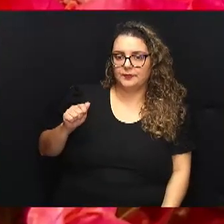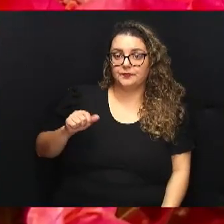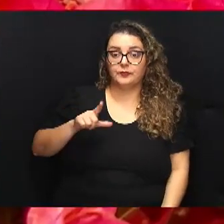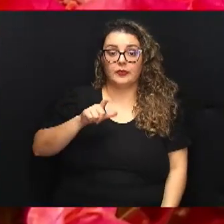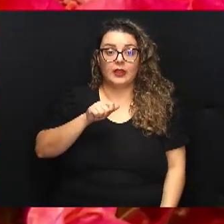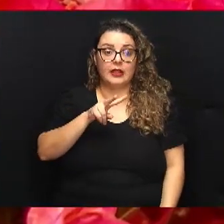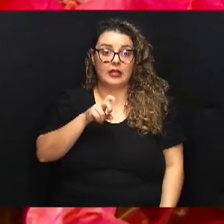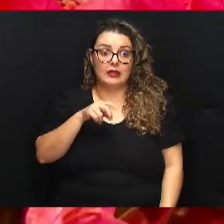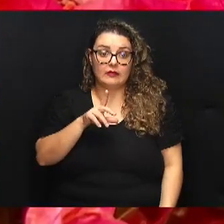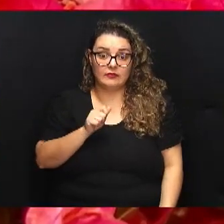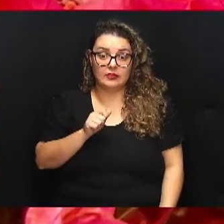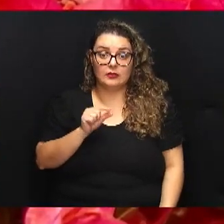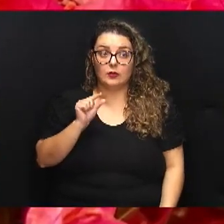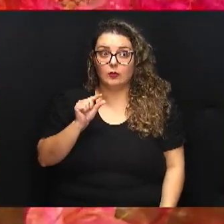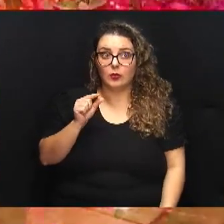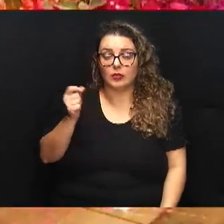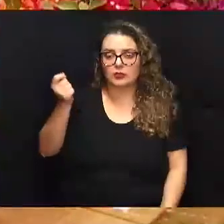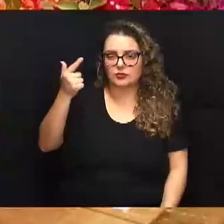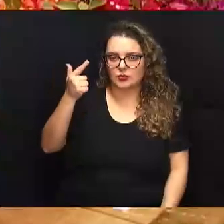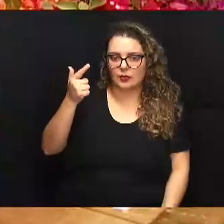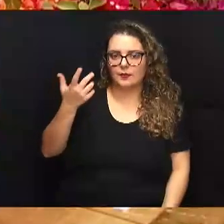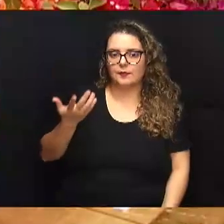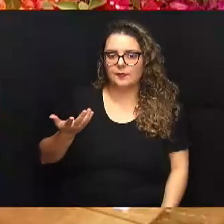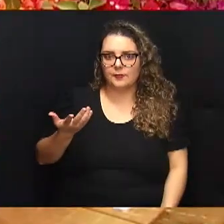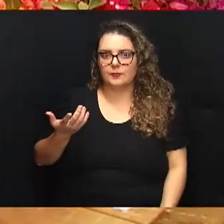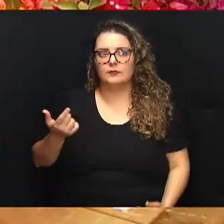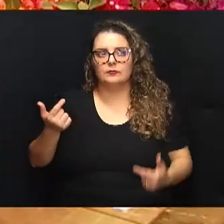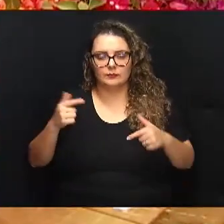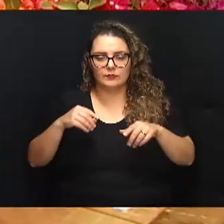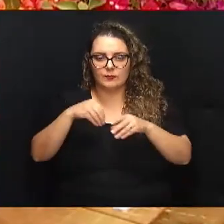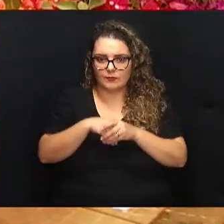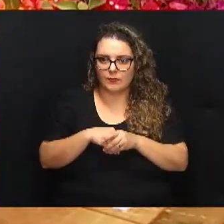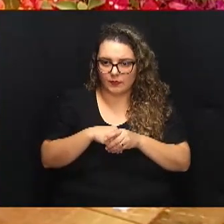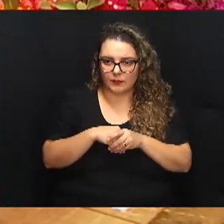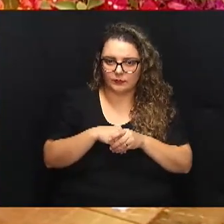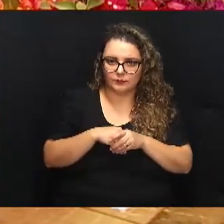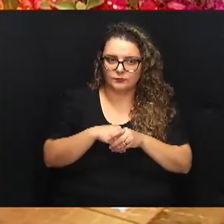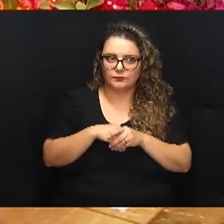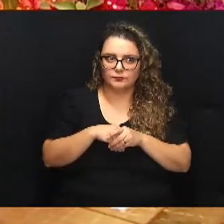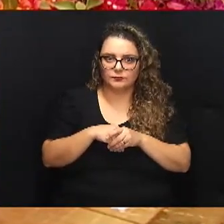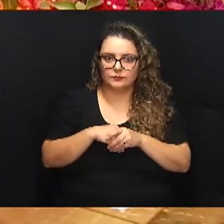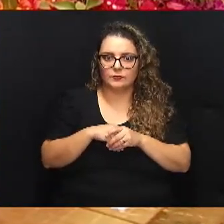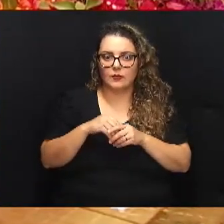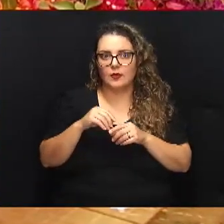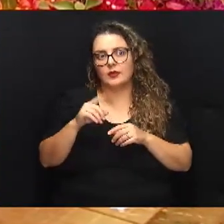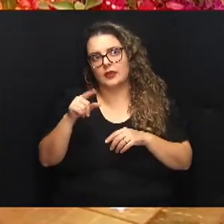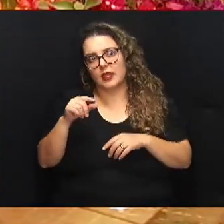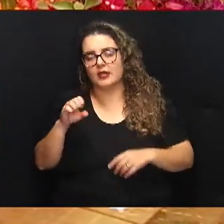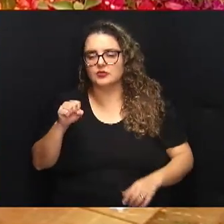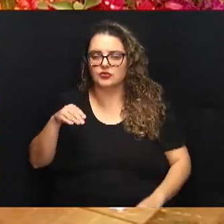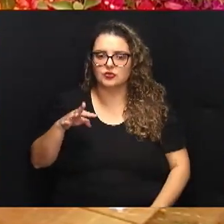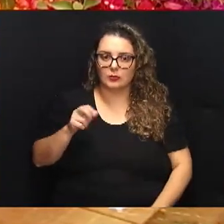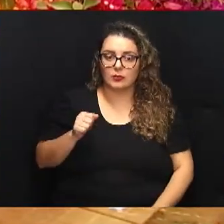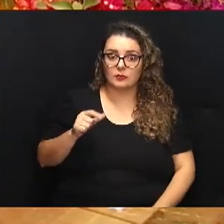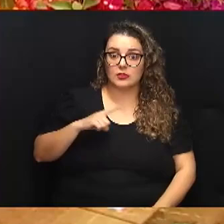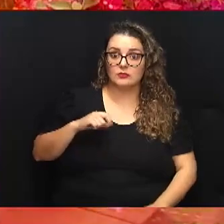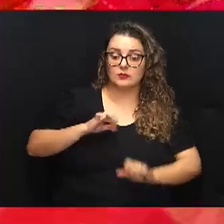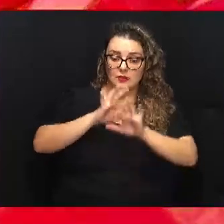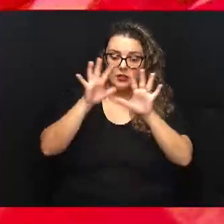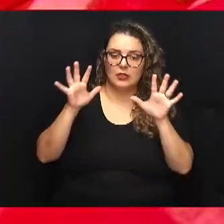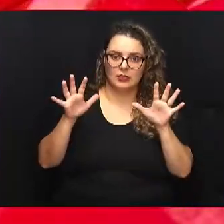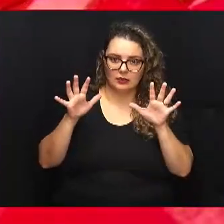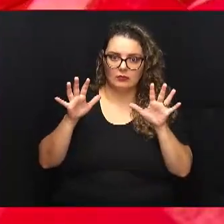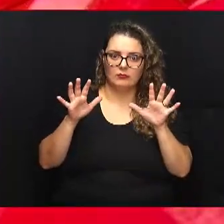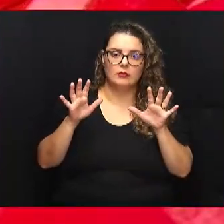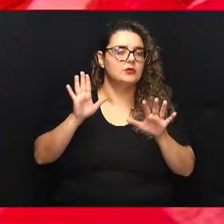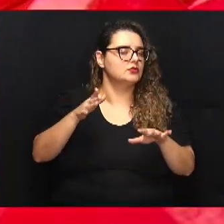precisa de um pouco de sol. Mesmo que você coloque em ambiente interno, que é sombra, mas que se houver uma claridade, já